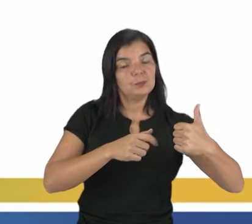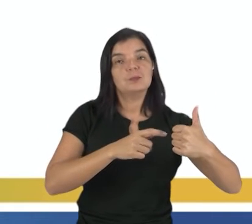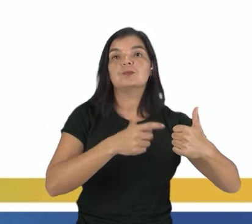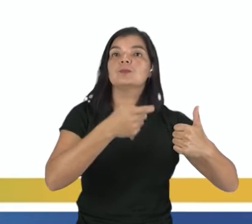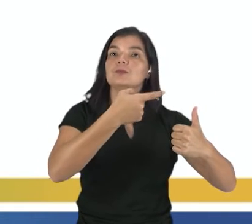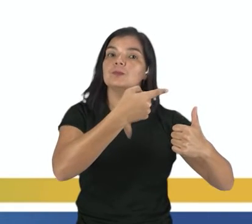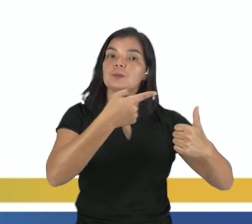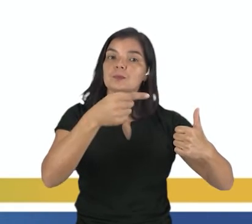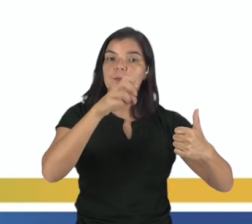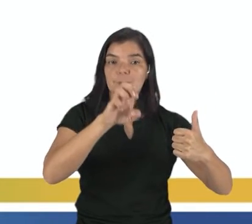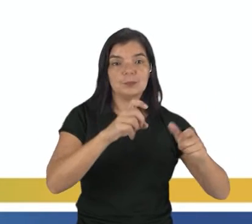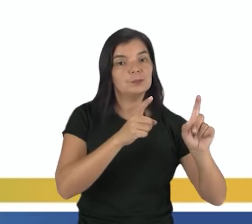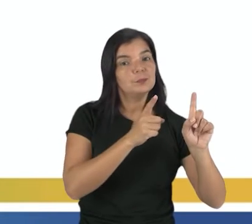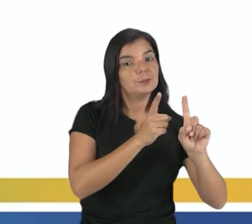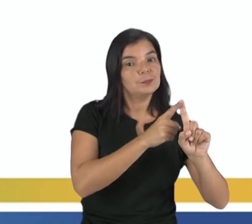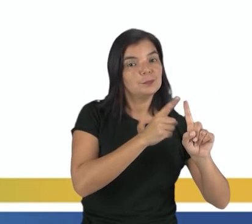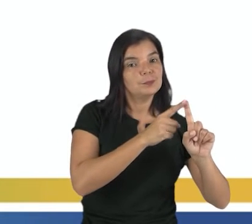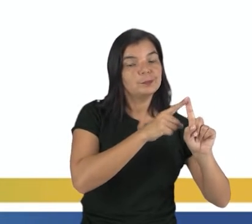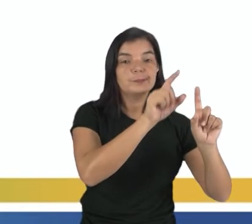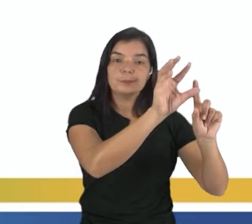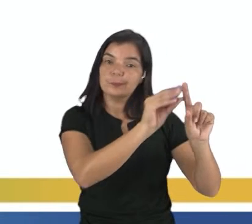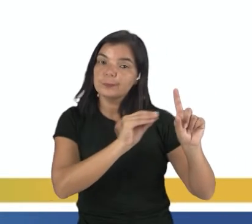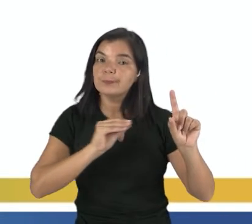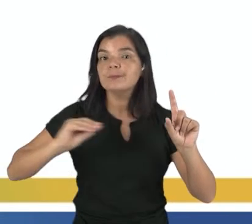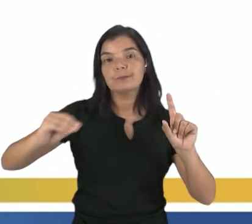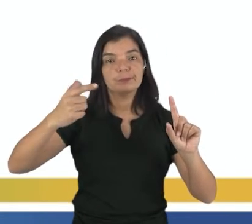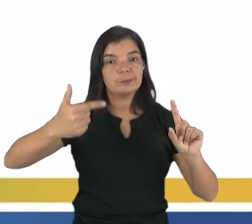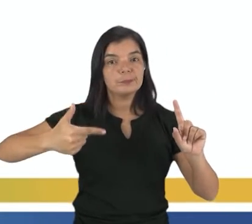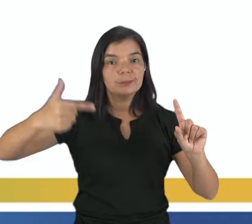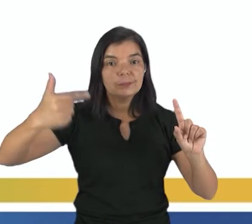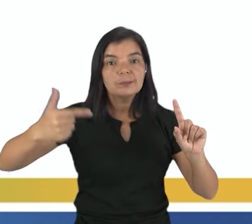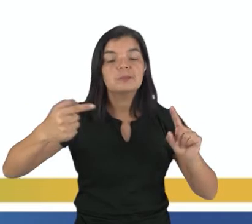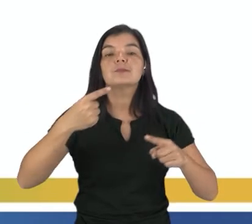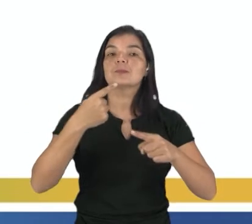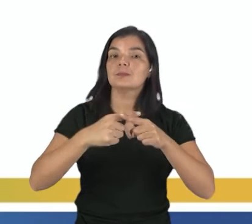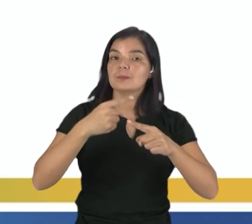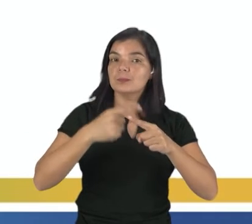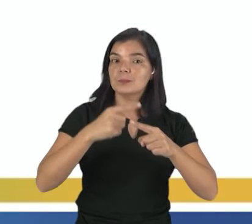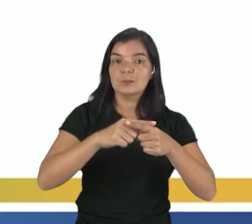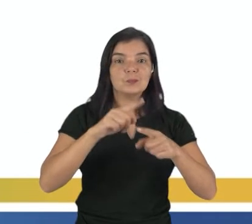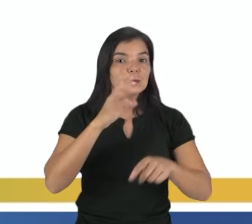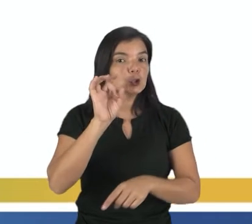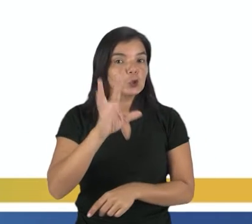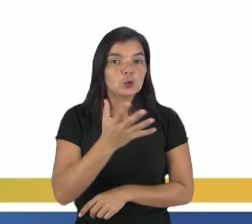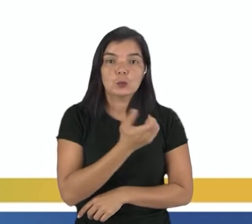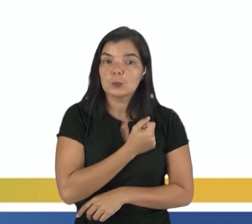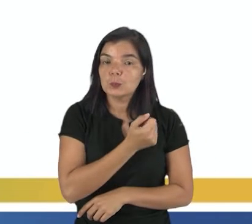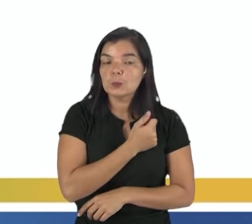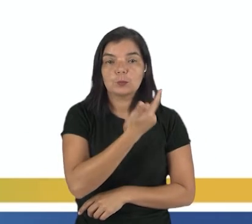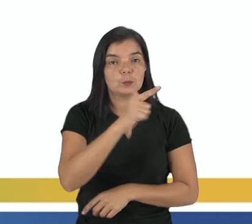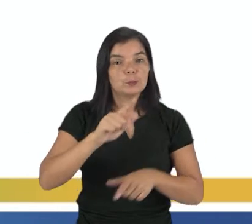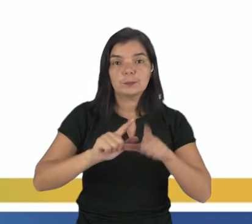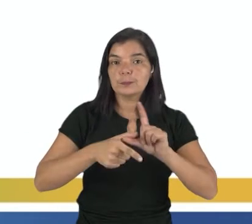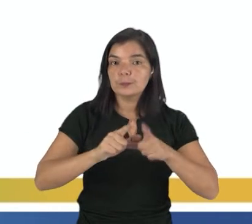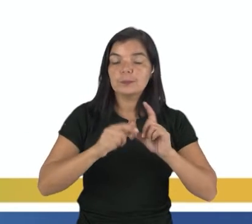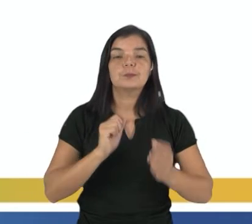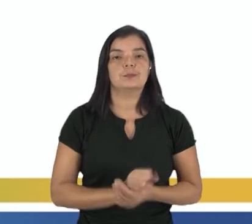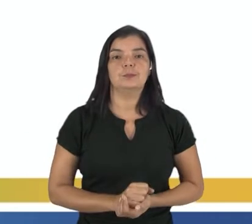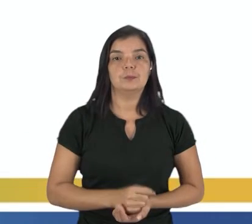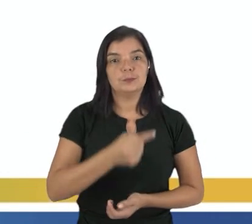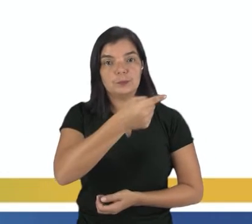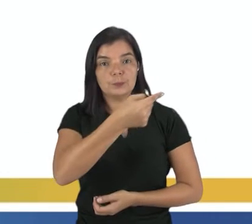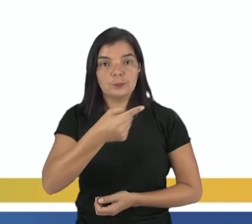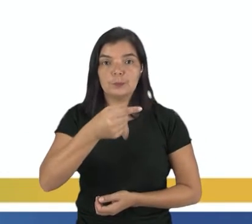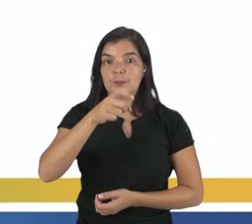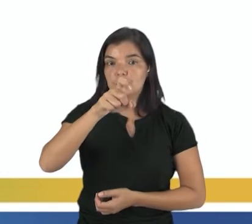-5 tá no primeiro membro mas o lugar dele no segundo membro por quê Porque ele é número tá sem letra Então o